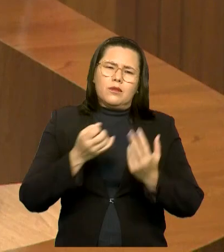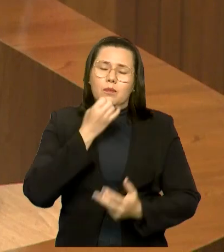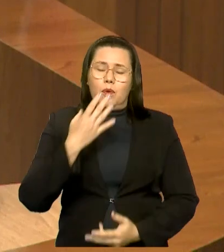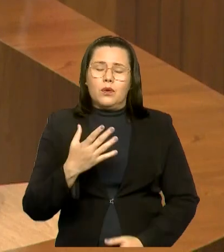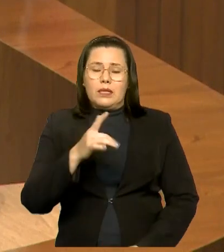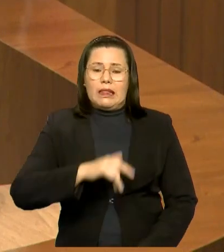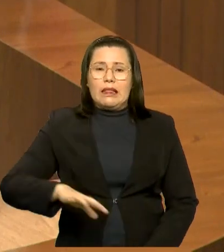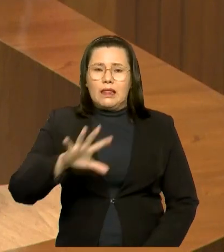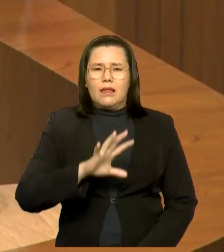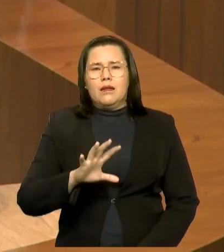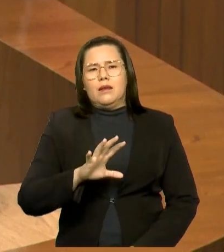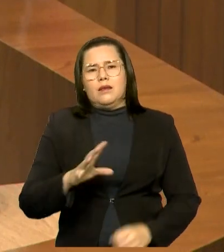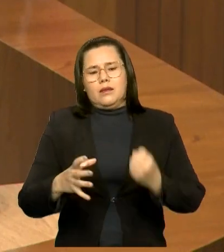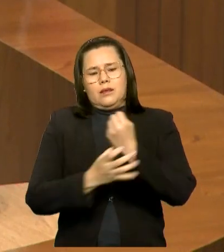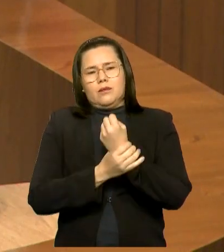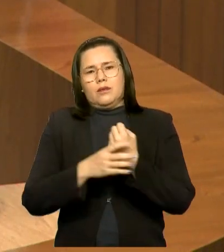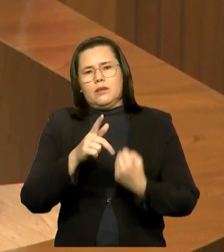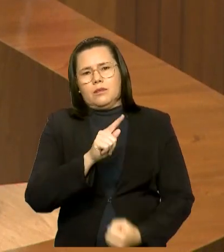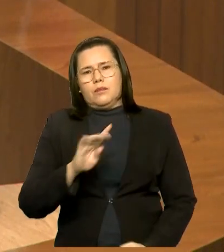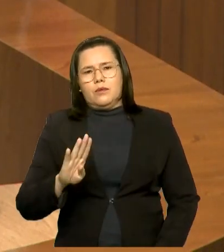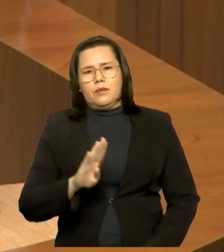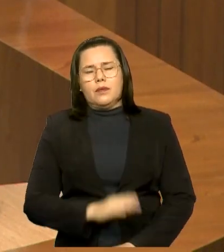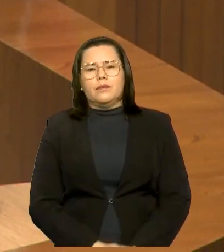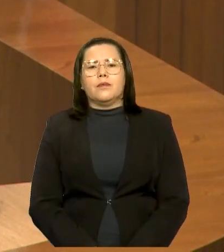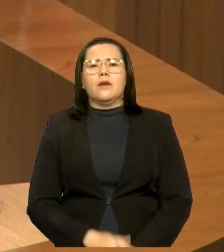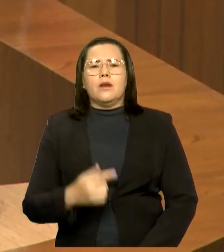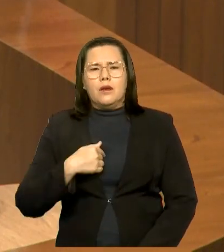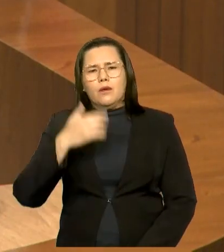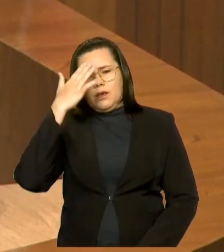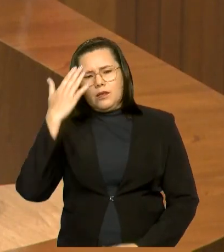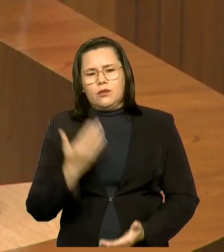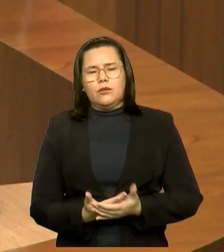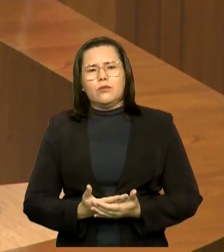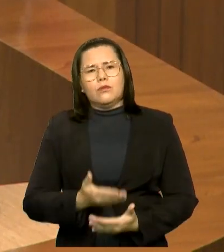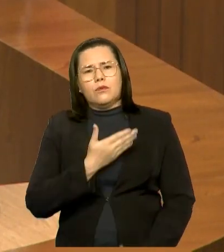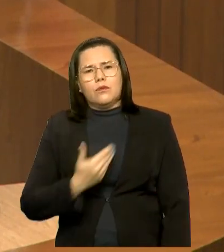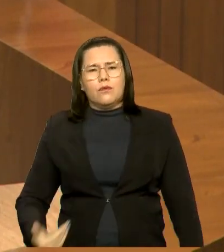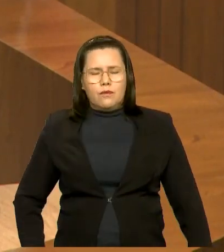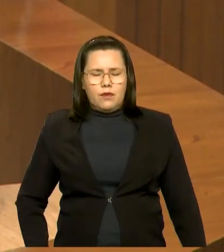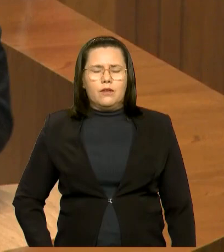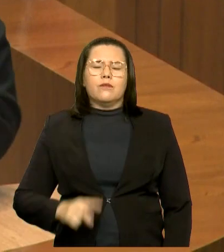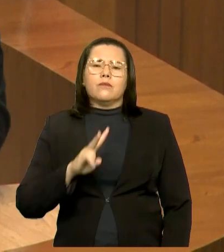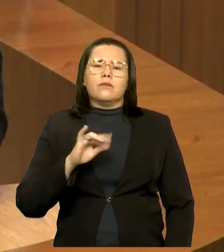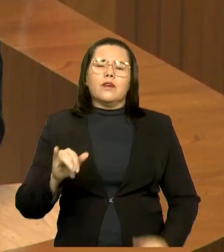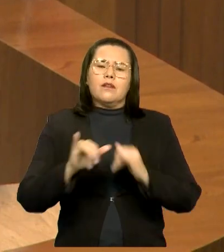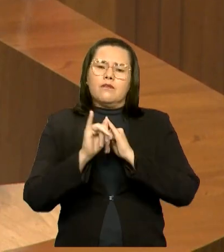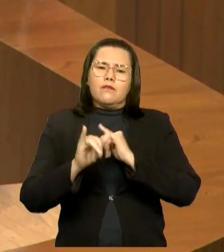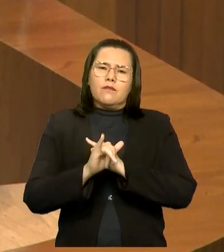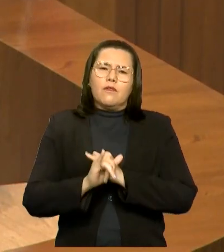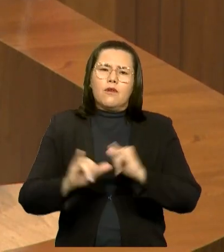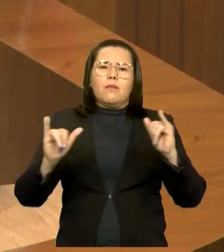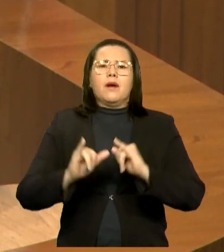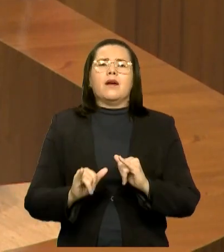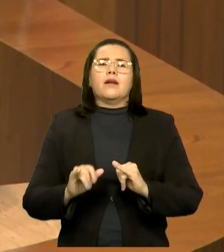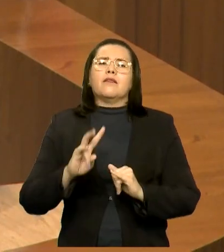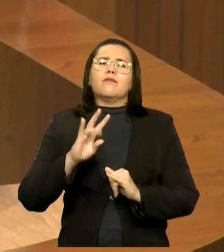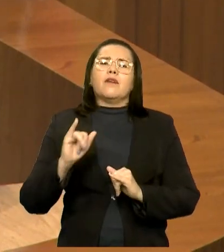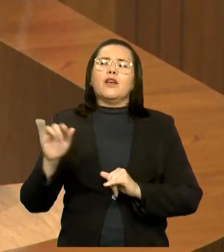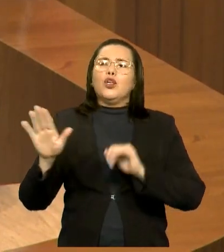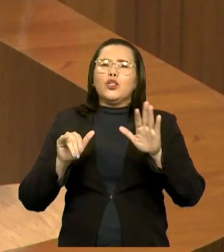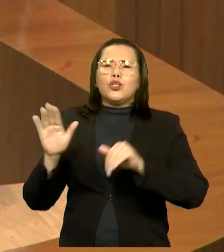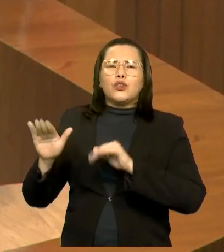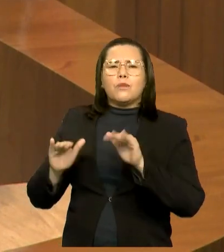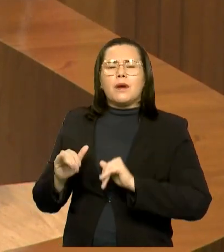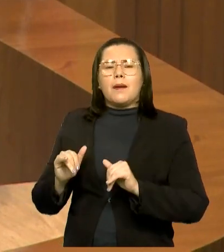Eu creio que o governo do Estado vai anunciar a nomeação de mais aprovados na Polícia Militar. Uma luta de 7 anos nesta